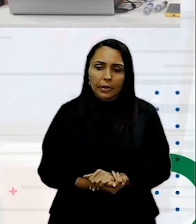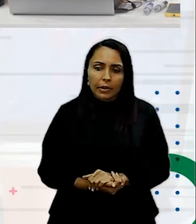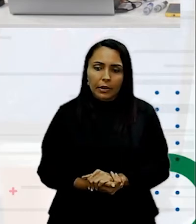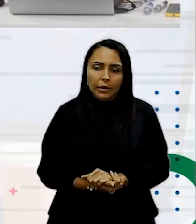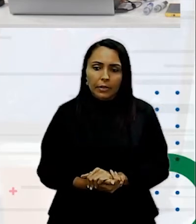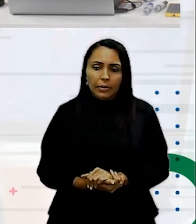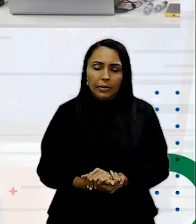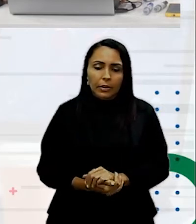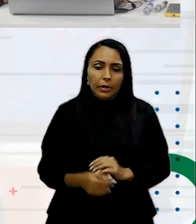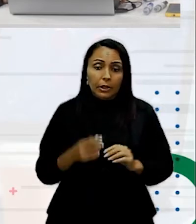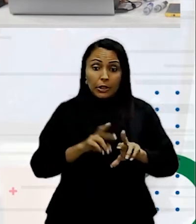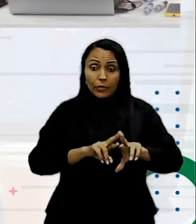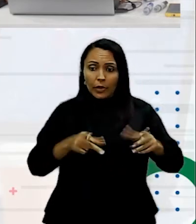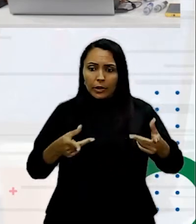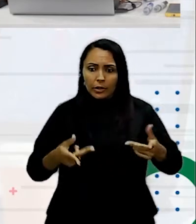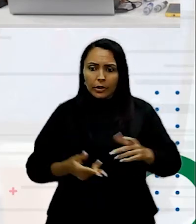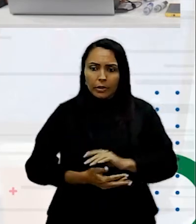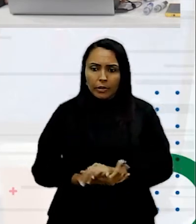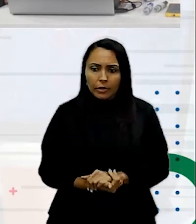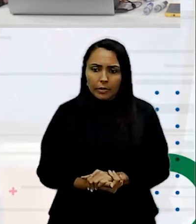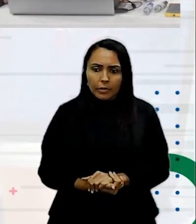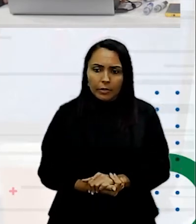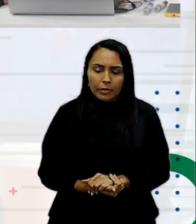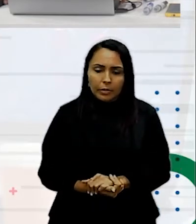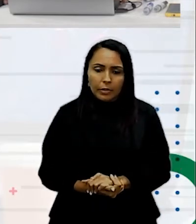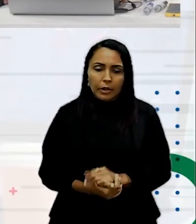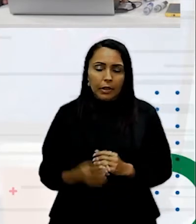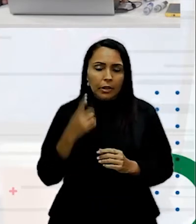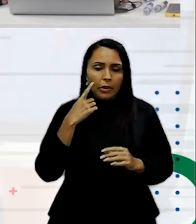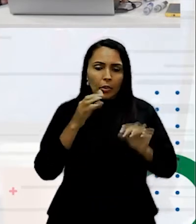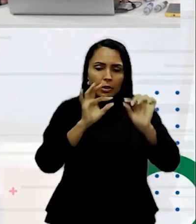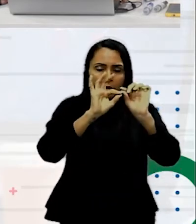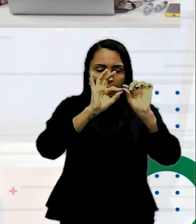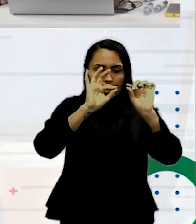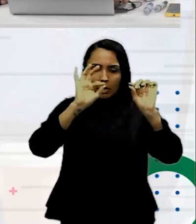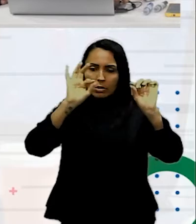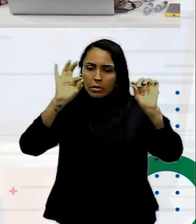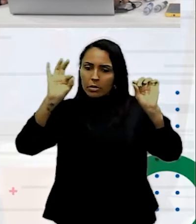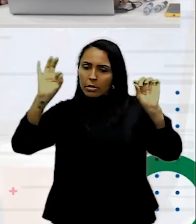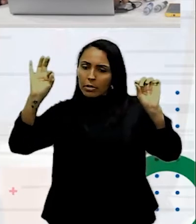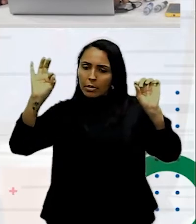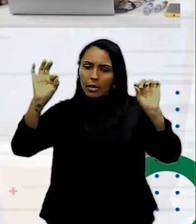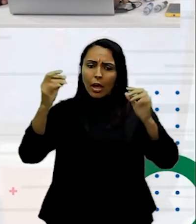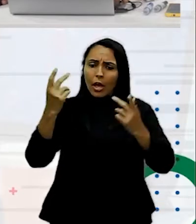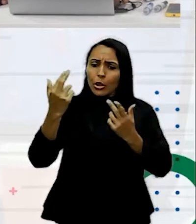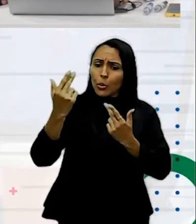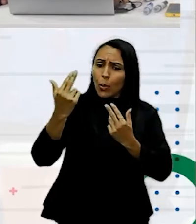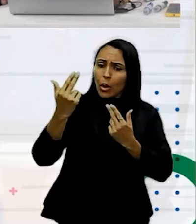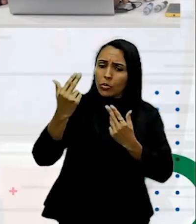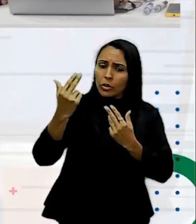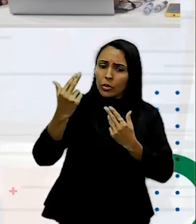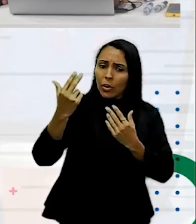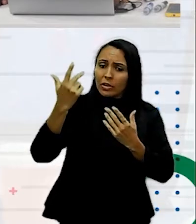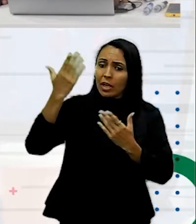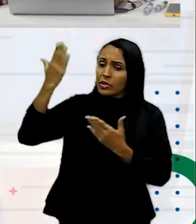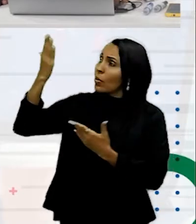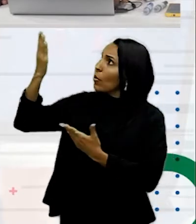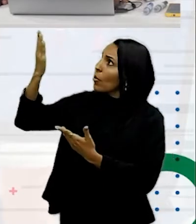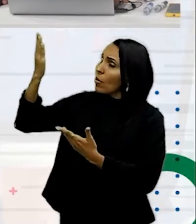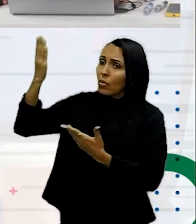aqui diferente. Se eu quiser criar uma seta retinha, mesma coisa. Shift, ela vai retinha.